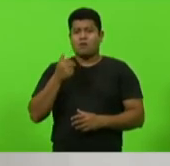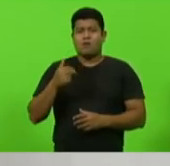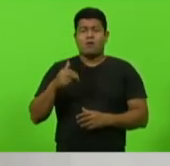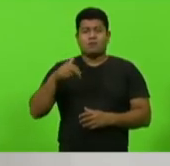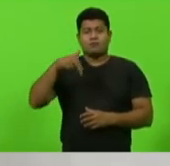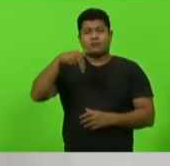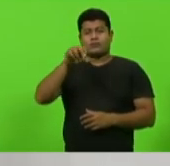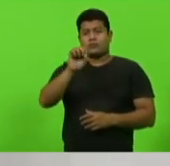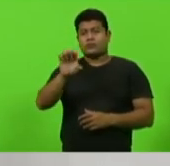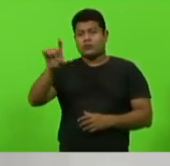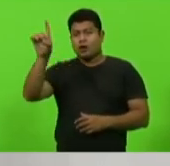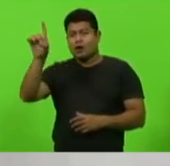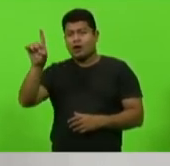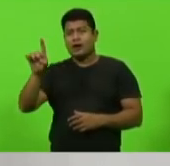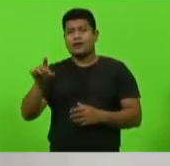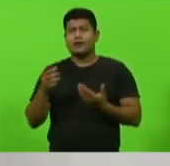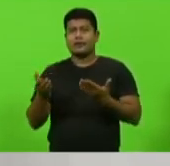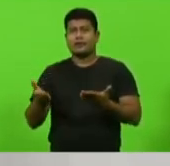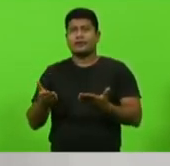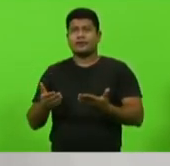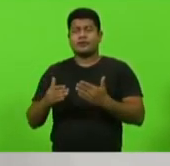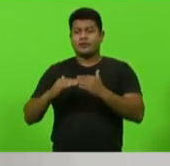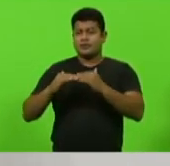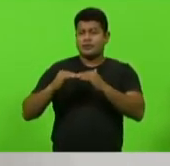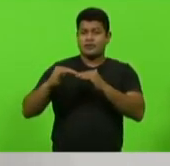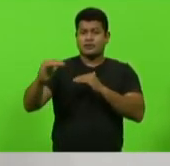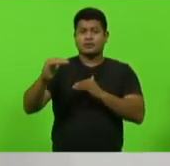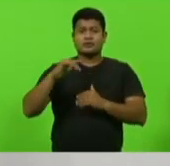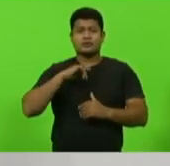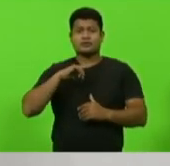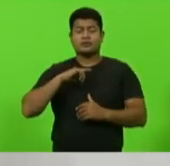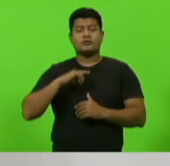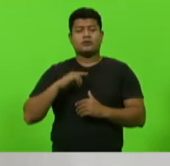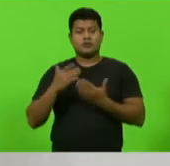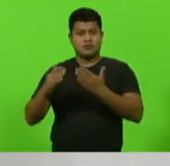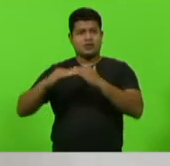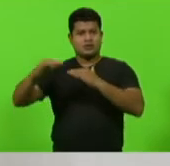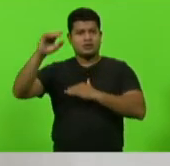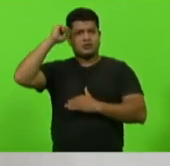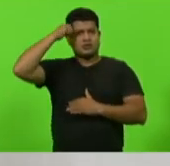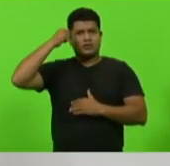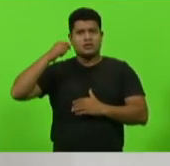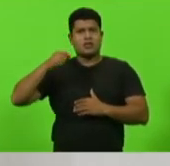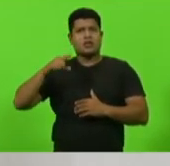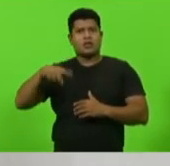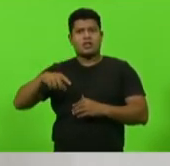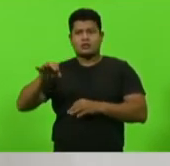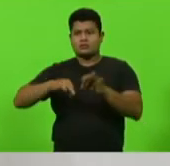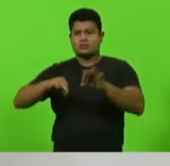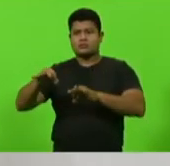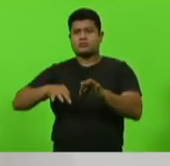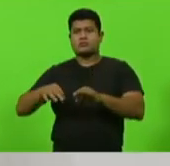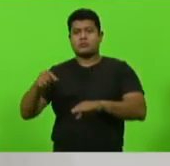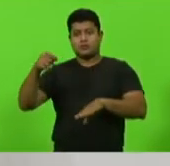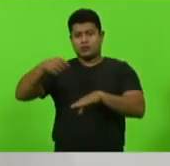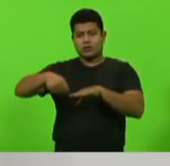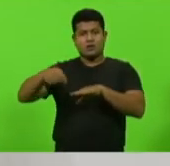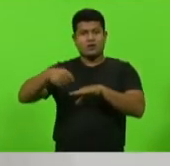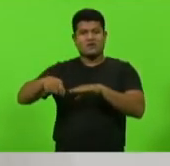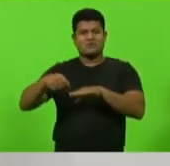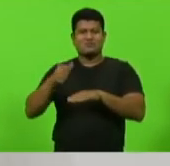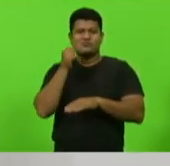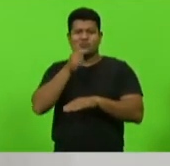para casa. Estão passando em cima do asfalto. Derivado de petróleo. Chega em casa, a mulher mandou pintar a unha. Derivado de